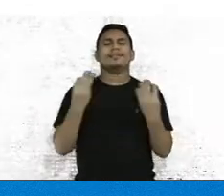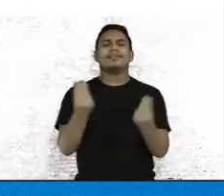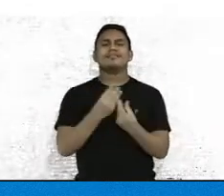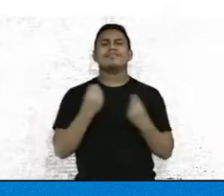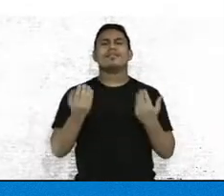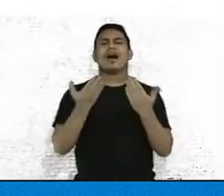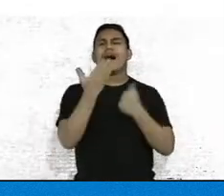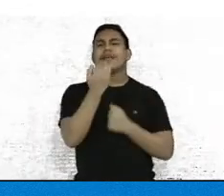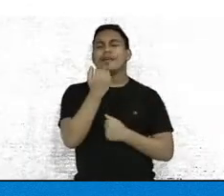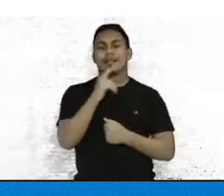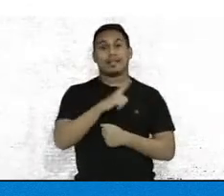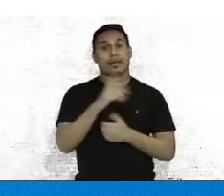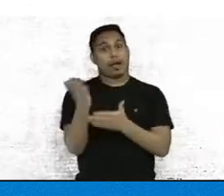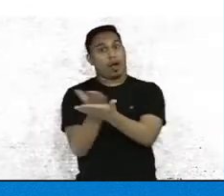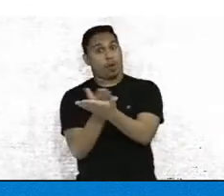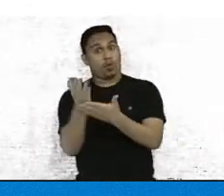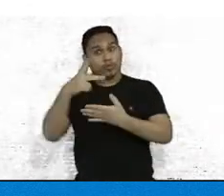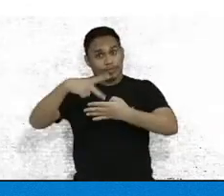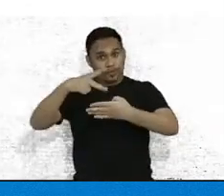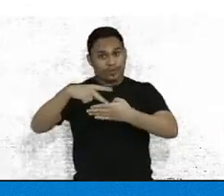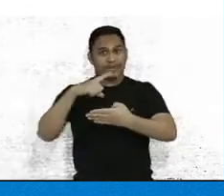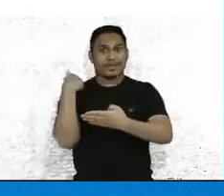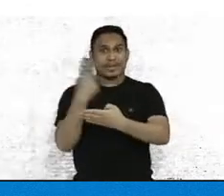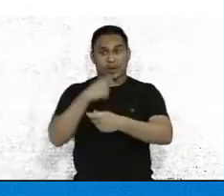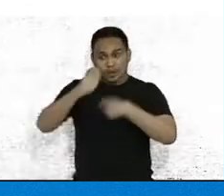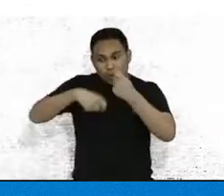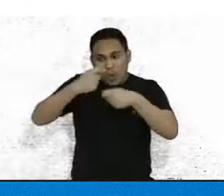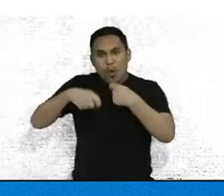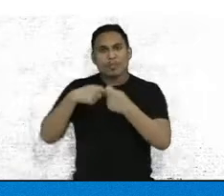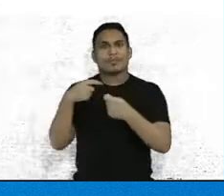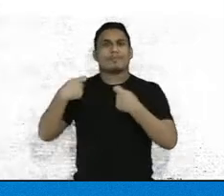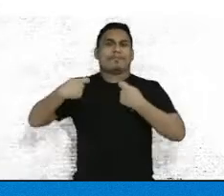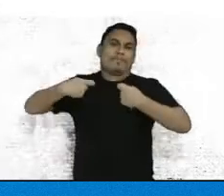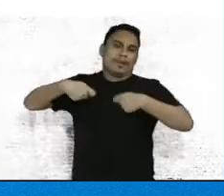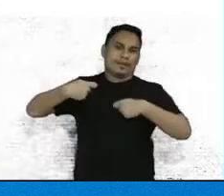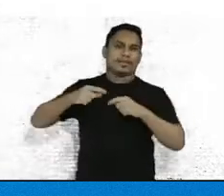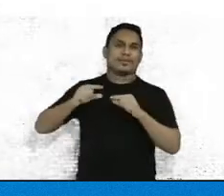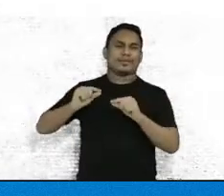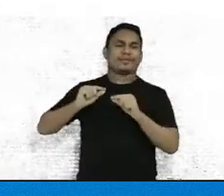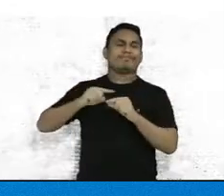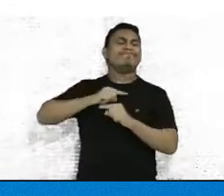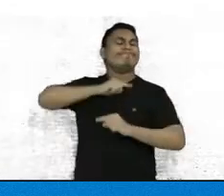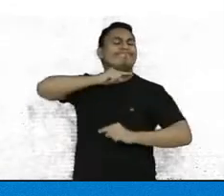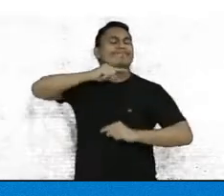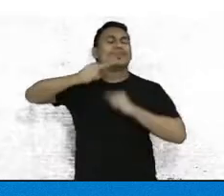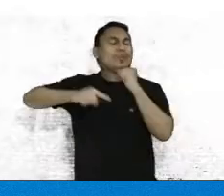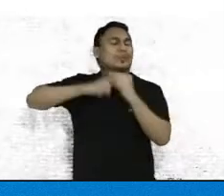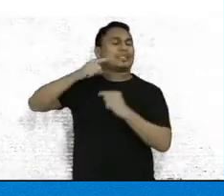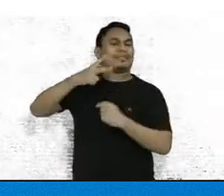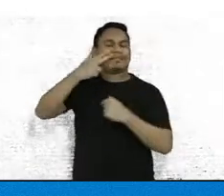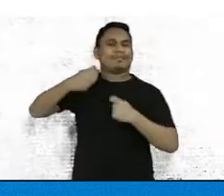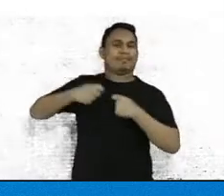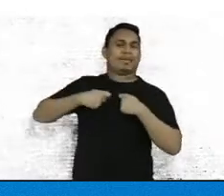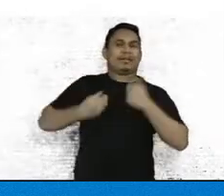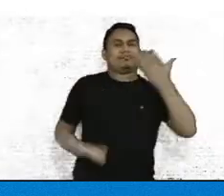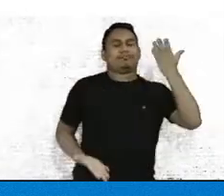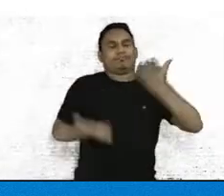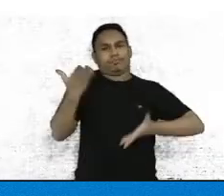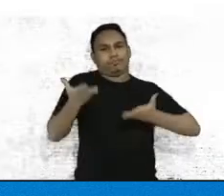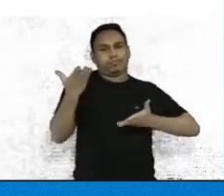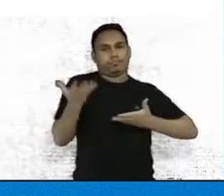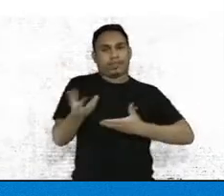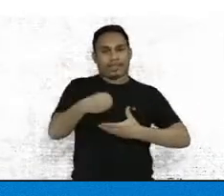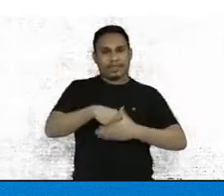proteínas alimentares que a gente teve que conseguir consumir, mas que desequilibram a saúde do nosso intestino e eventualmente